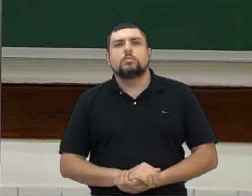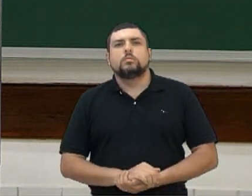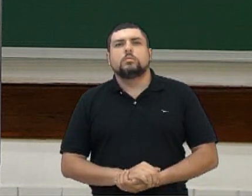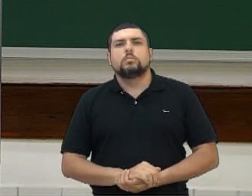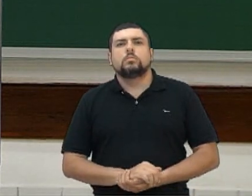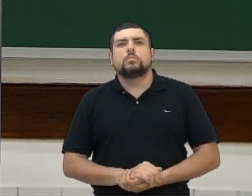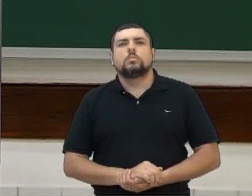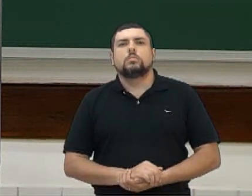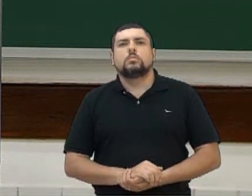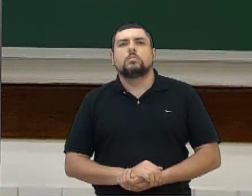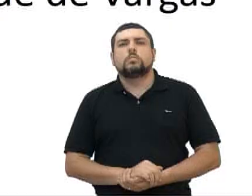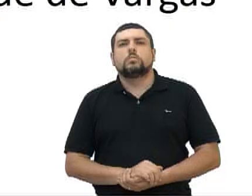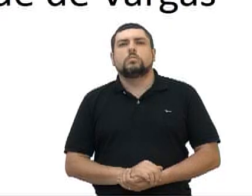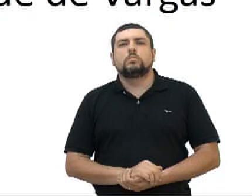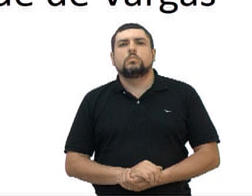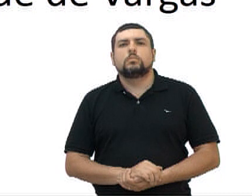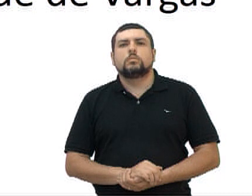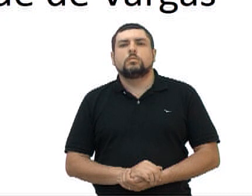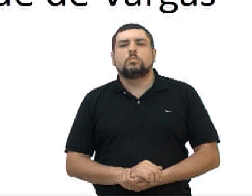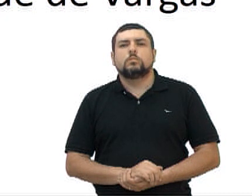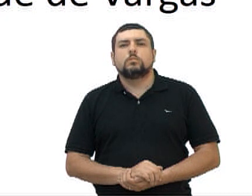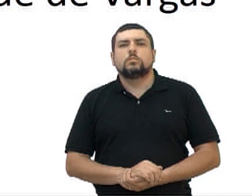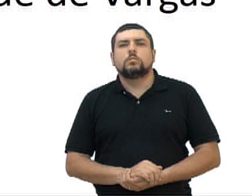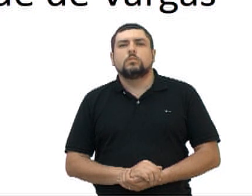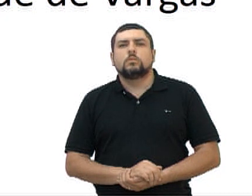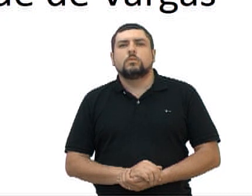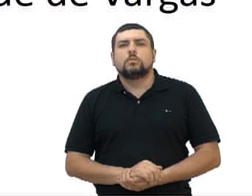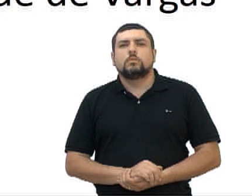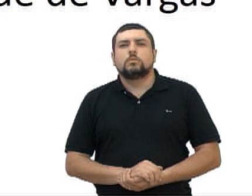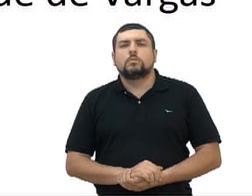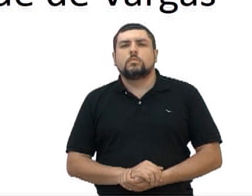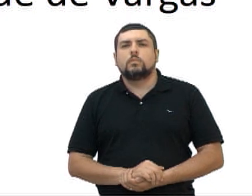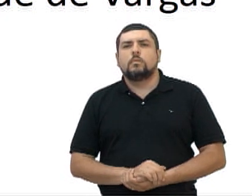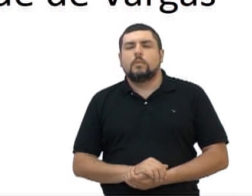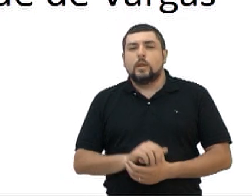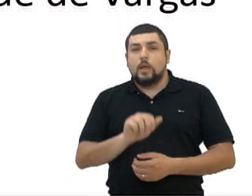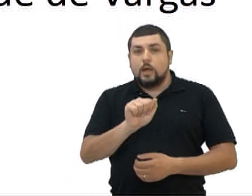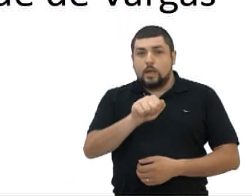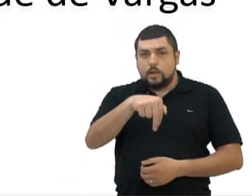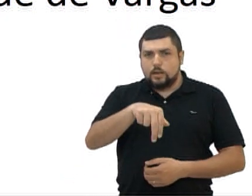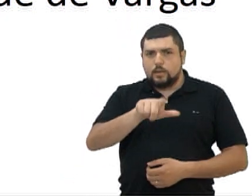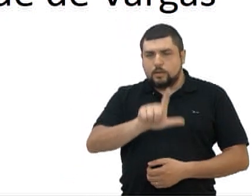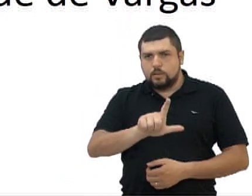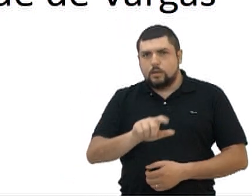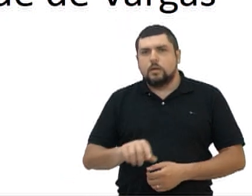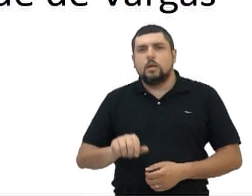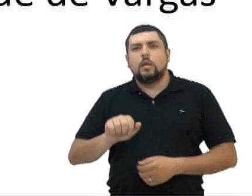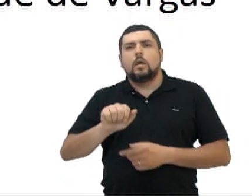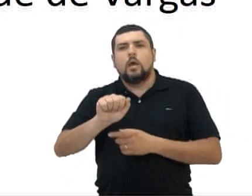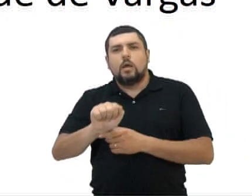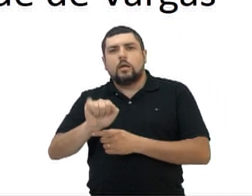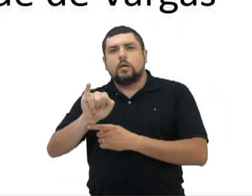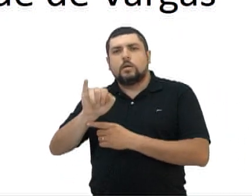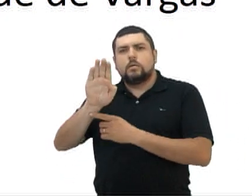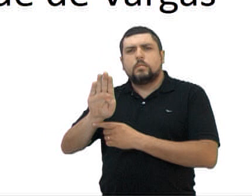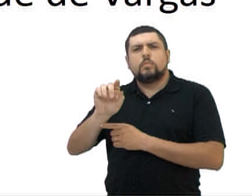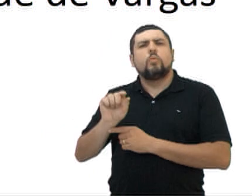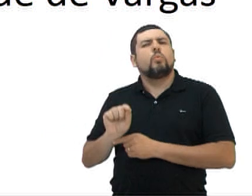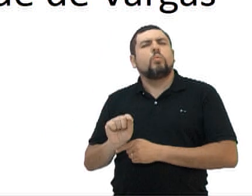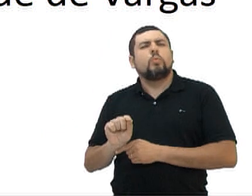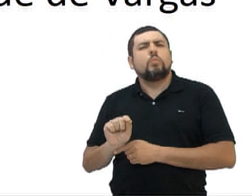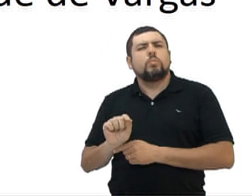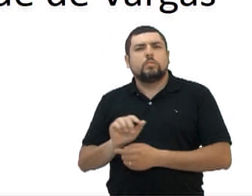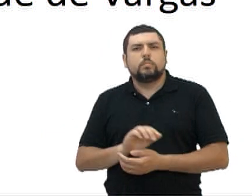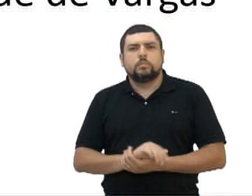Então, vamos lá, nosso quiz. 2. A Aliança Nacional Libertadora e a Ação Integralista Brasileira eram: